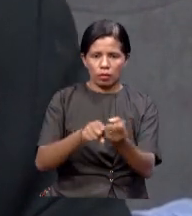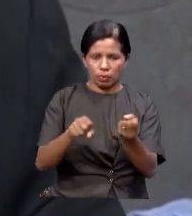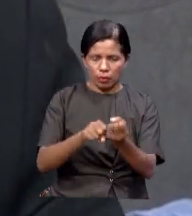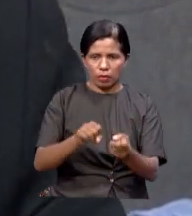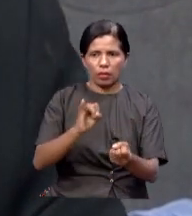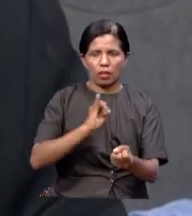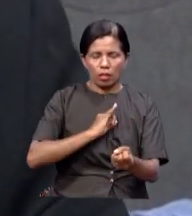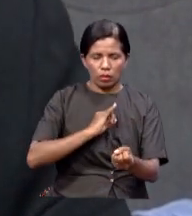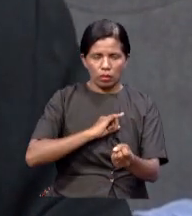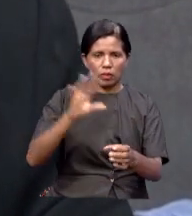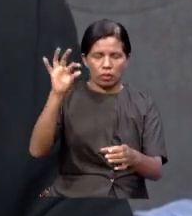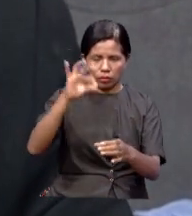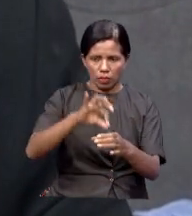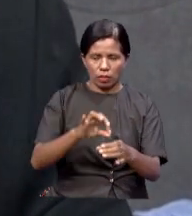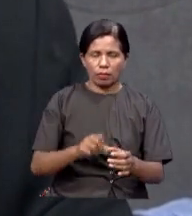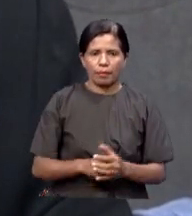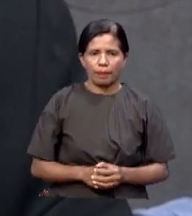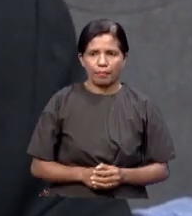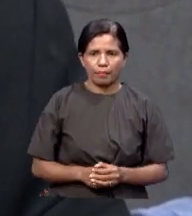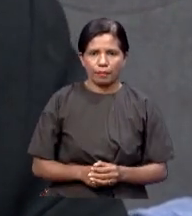político e a votação.